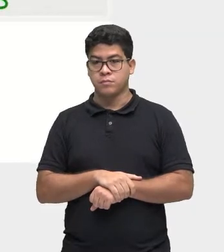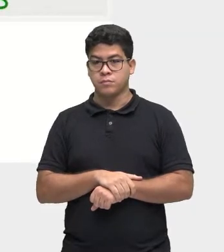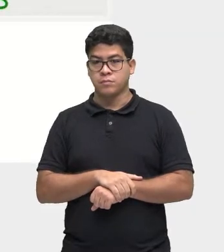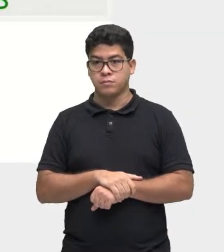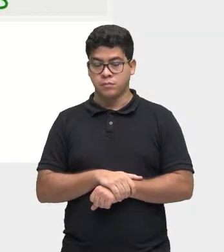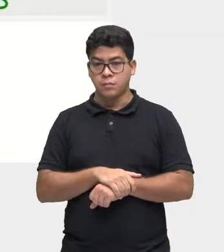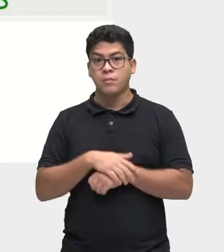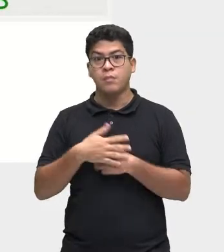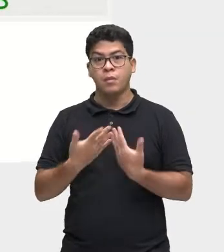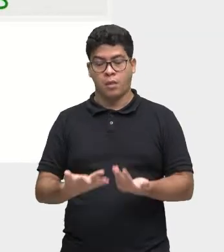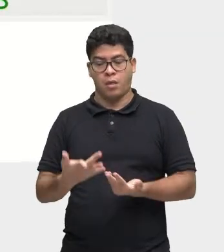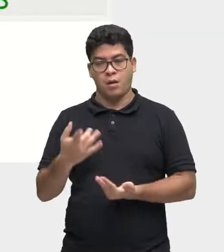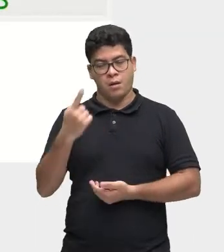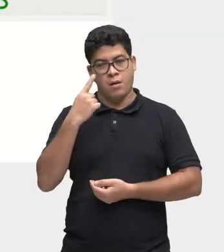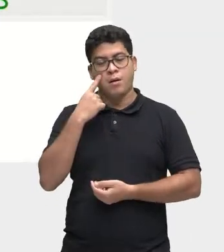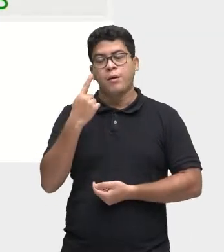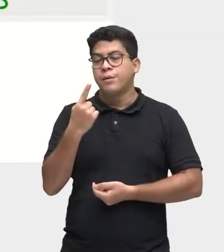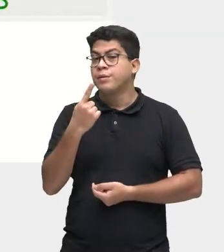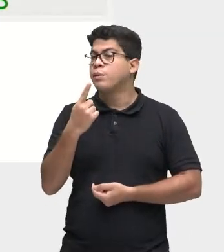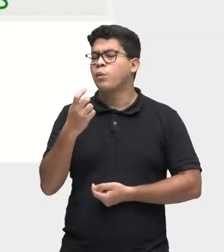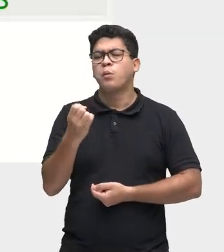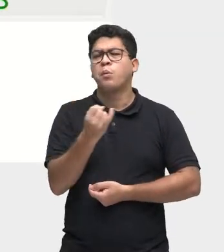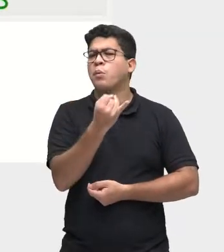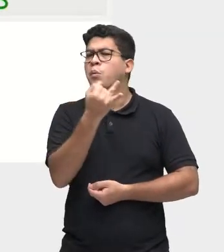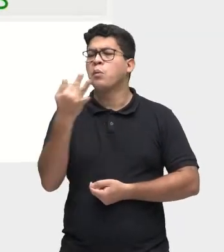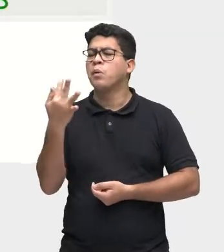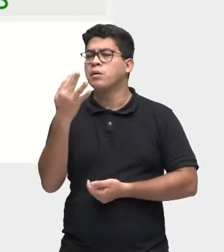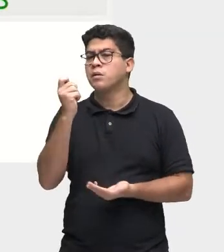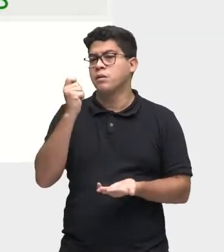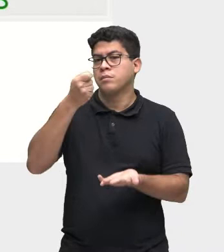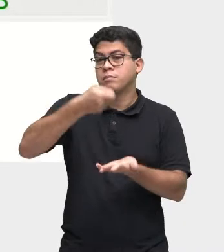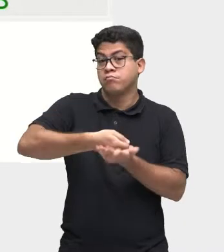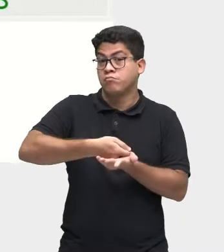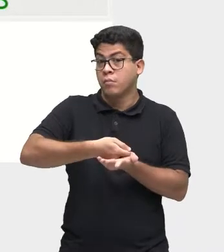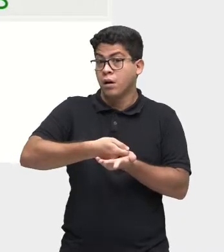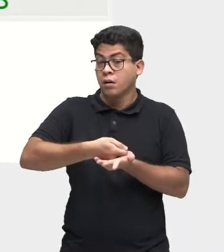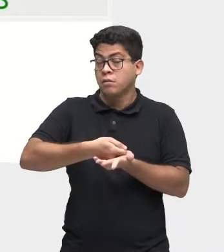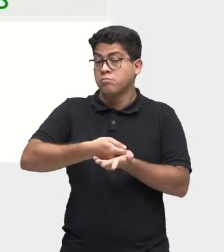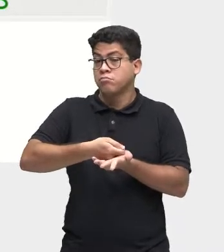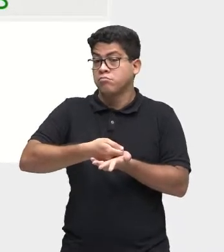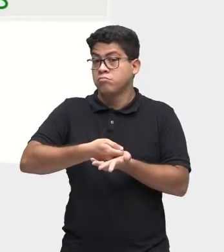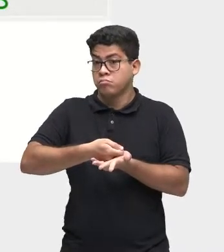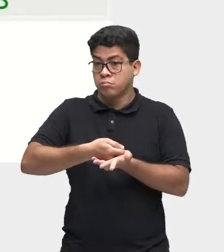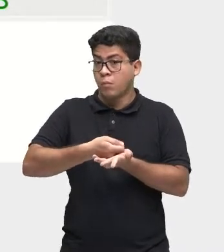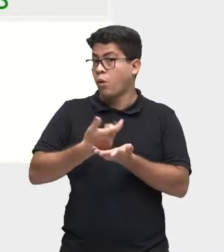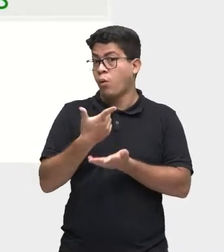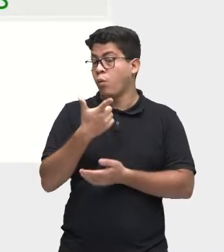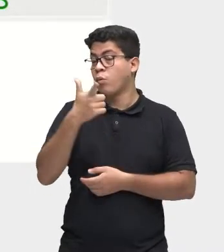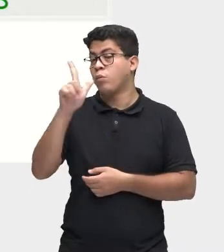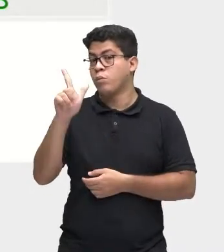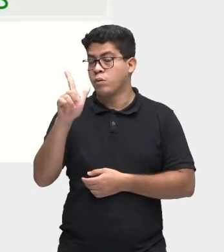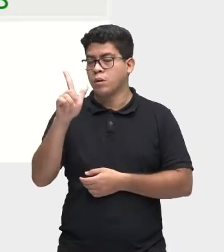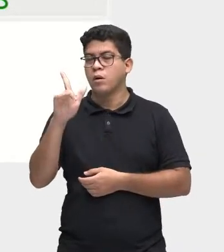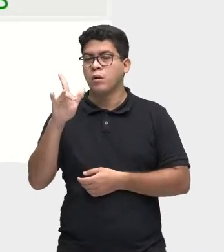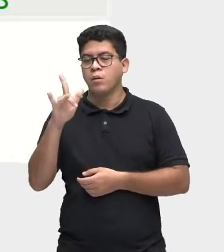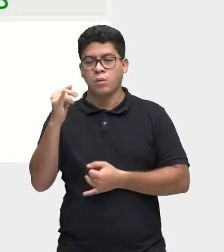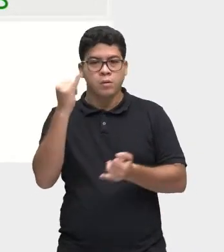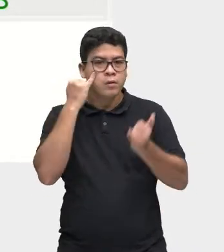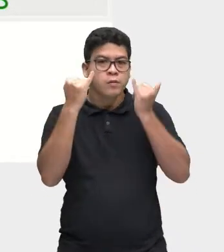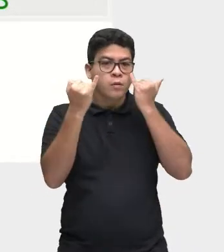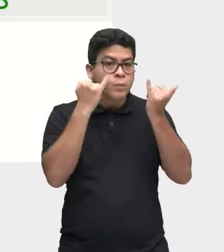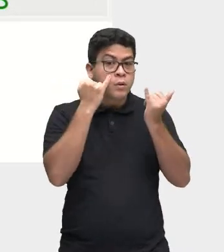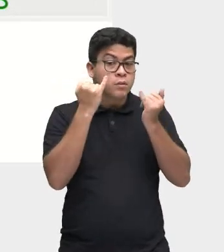Aí a gente vai querer saber quanto que vai ser gasto, né, com as outras